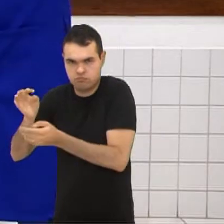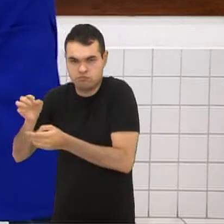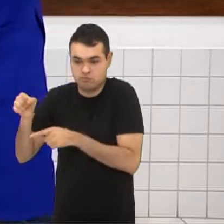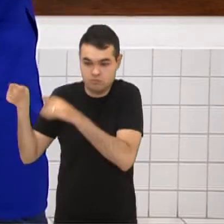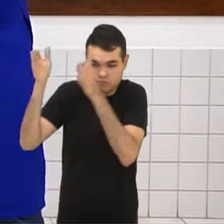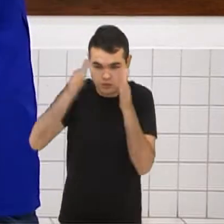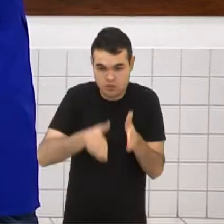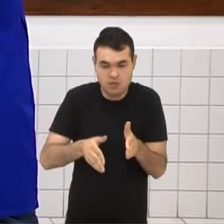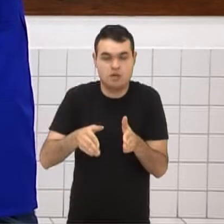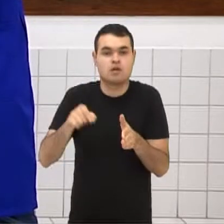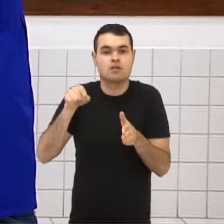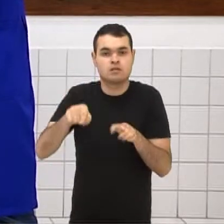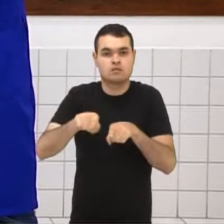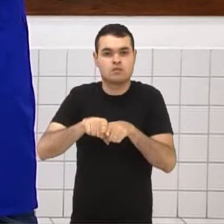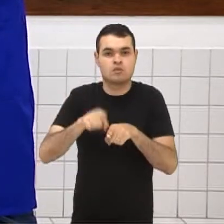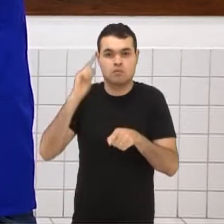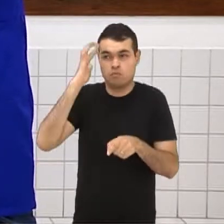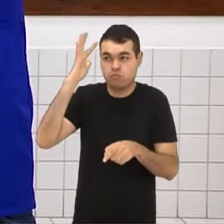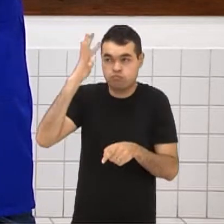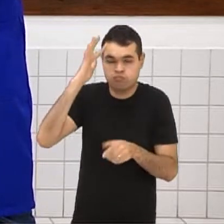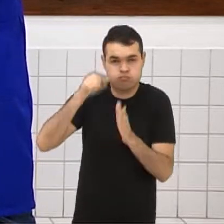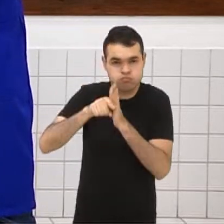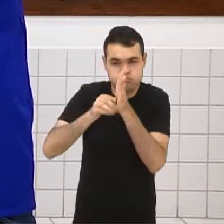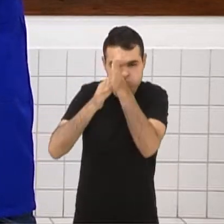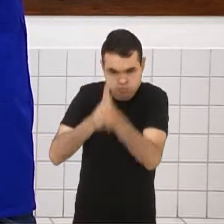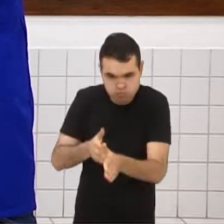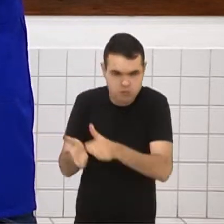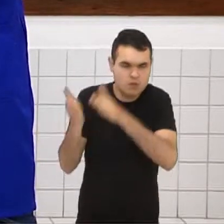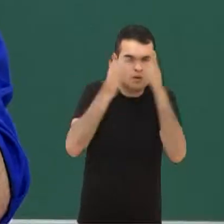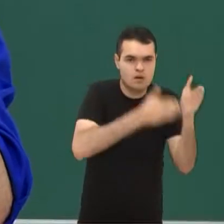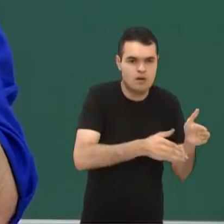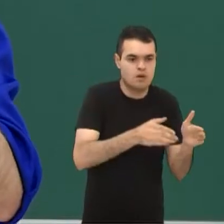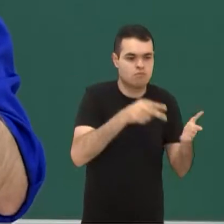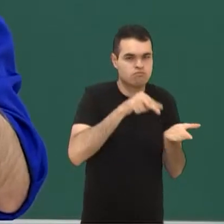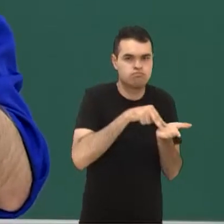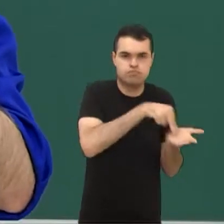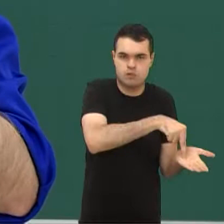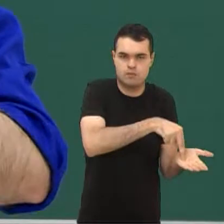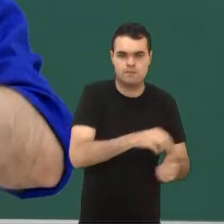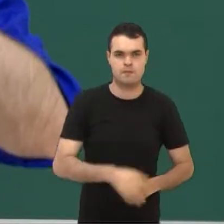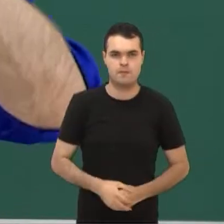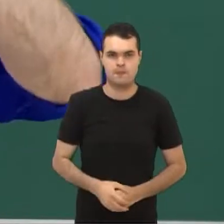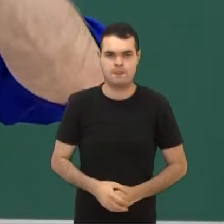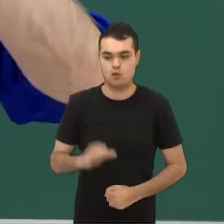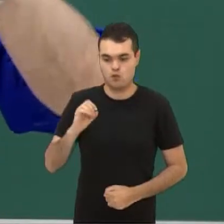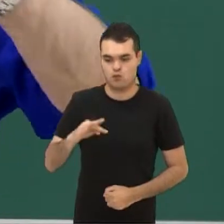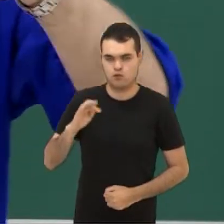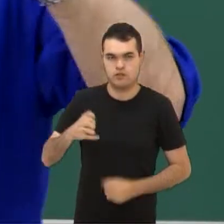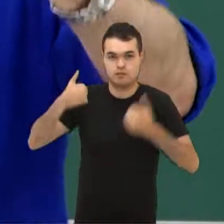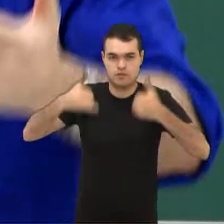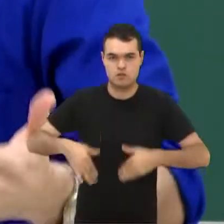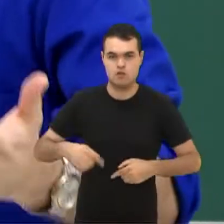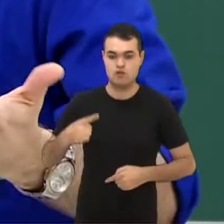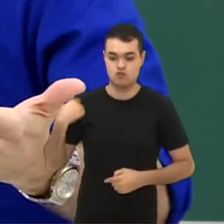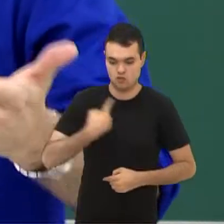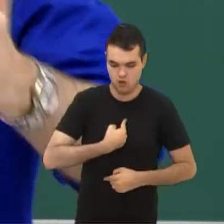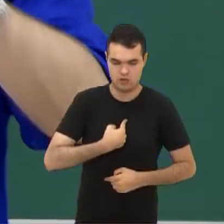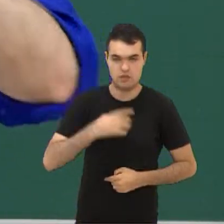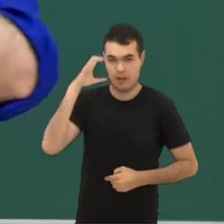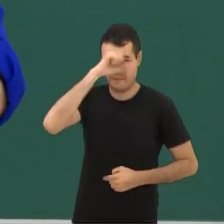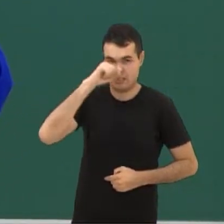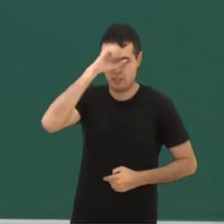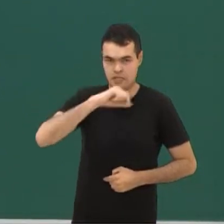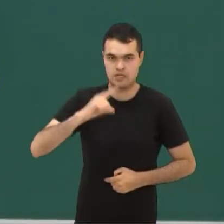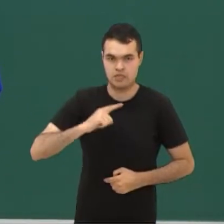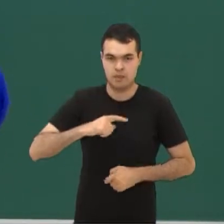3 estágios, né, professor Robson? O Comte, ele vai defender que nós desenvolvemos estágios de aprendizagem e